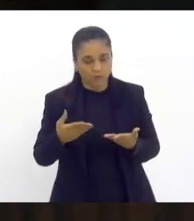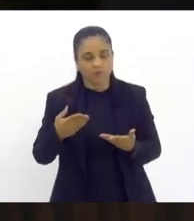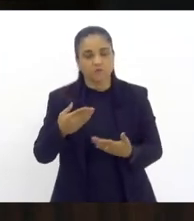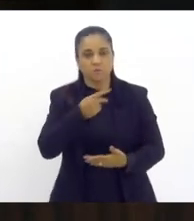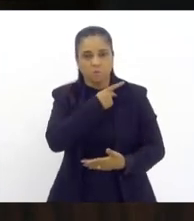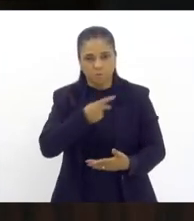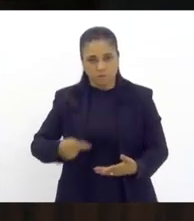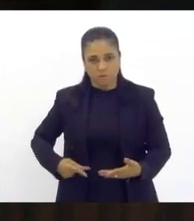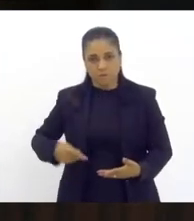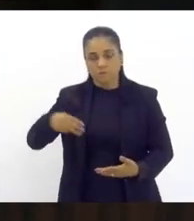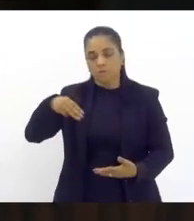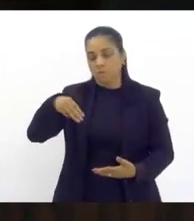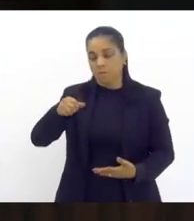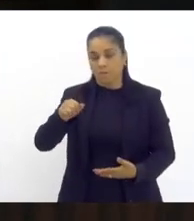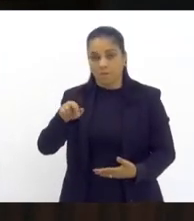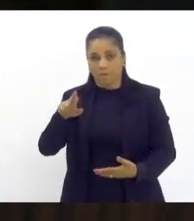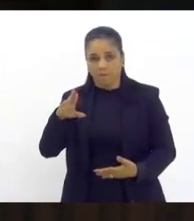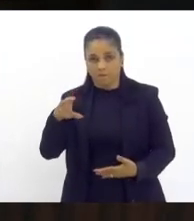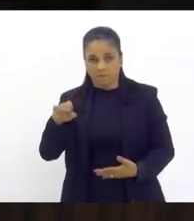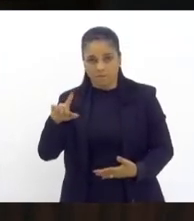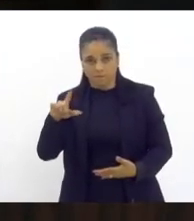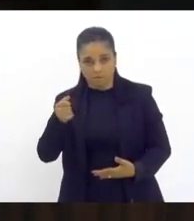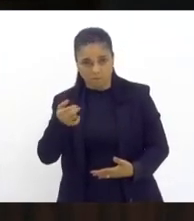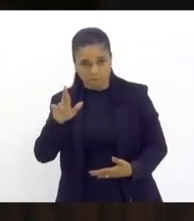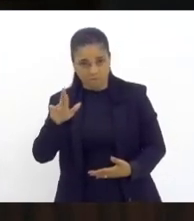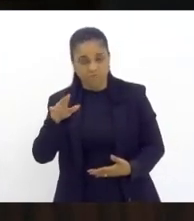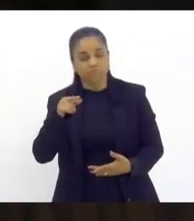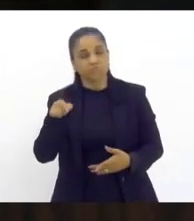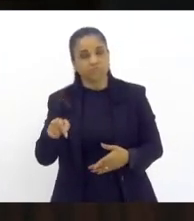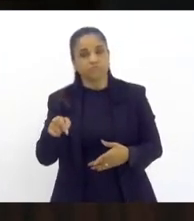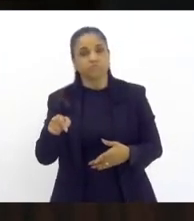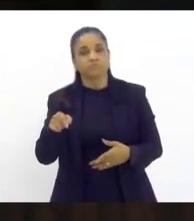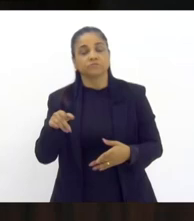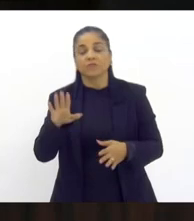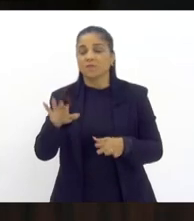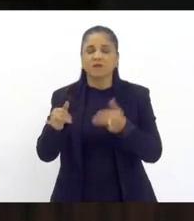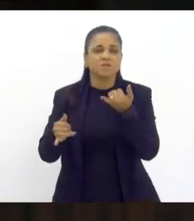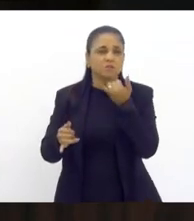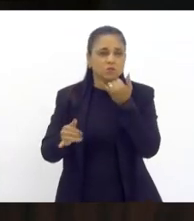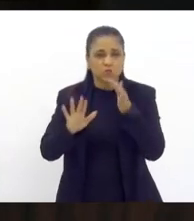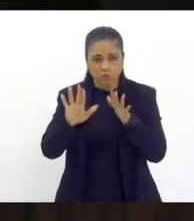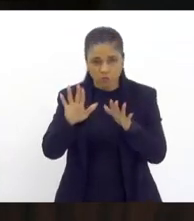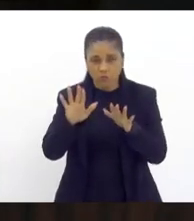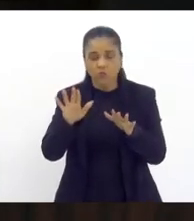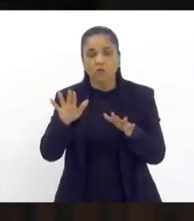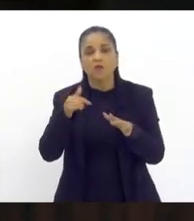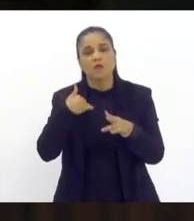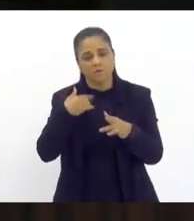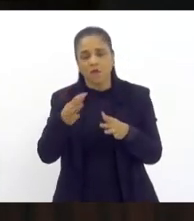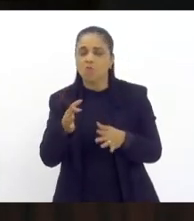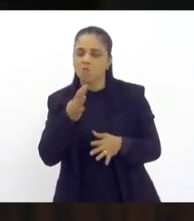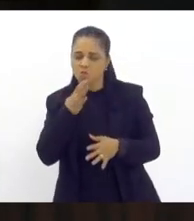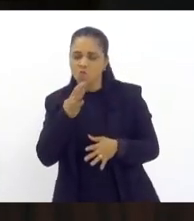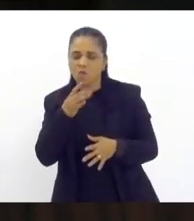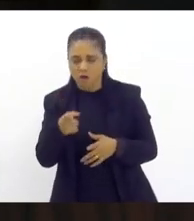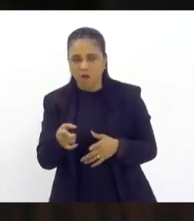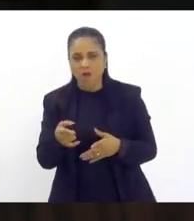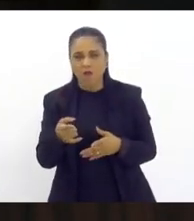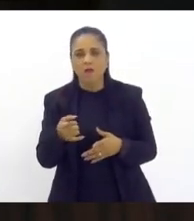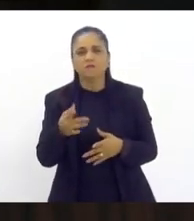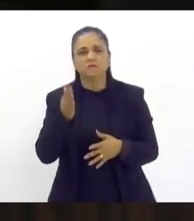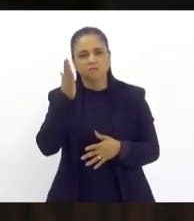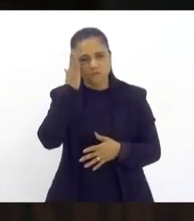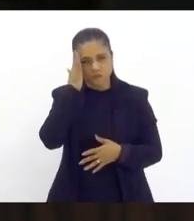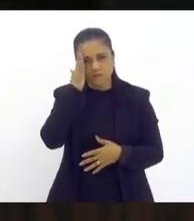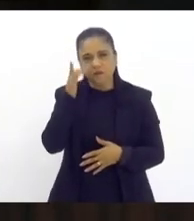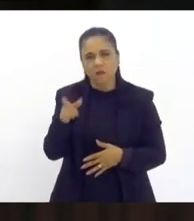seguir, em seguida, entendeu? Ele realmente vai. Mas olha só, ele é conhecedor, ele é conhecedor, você sabe que ele também está